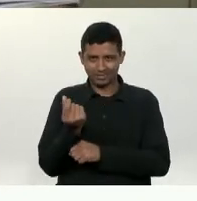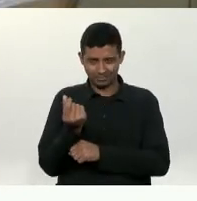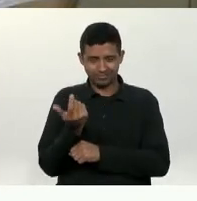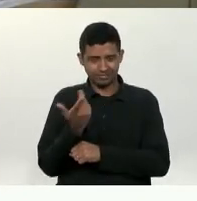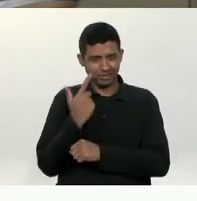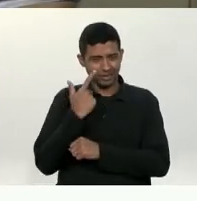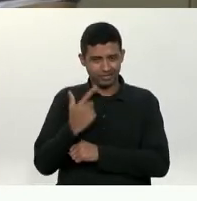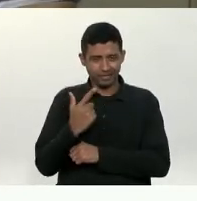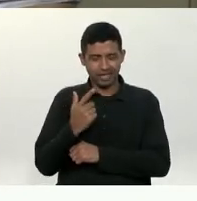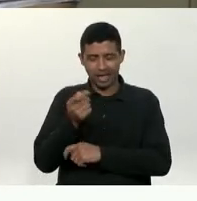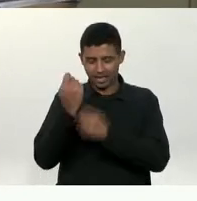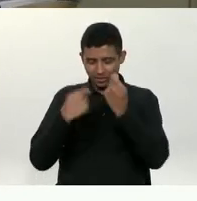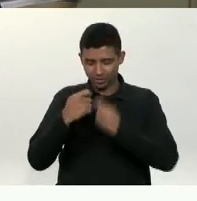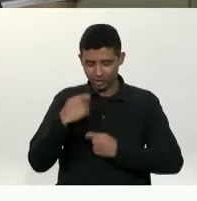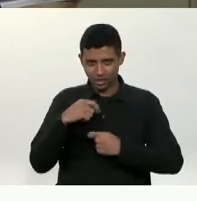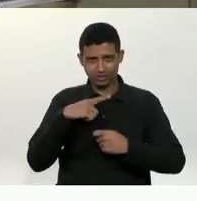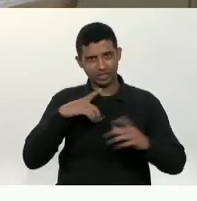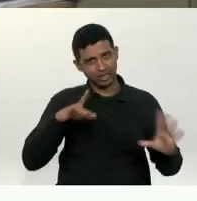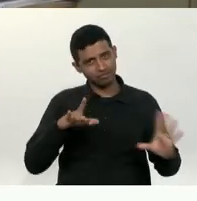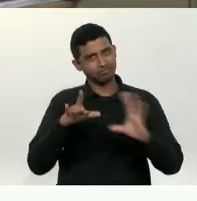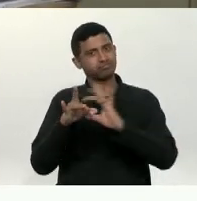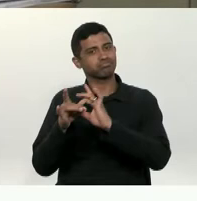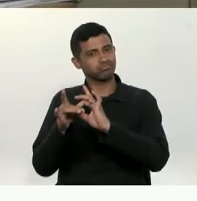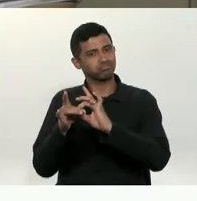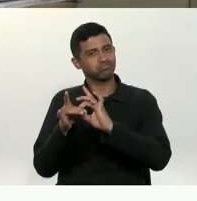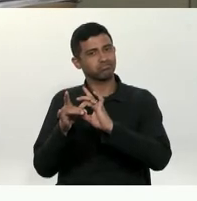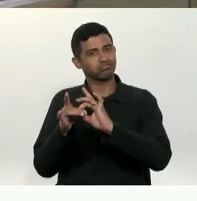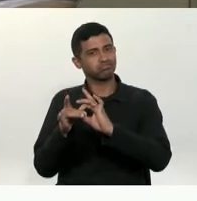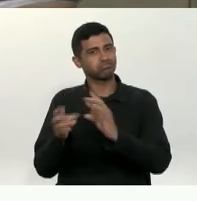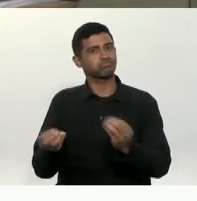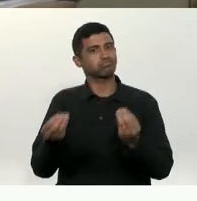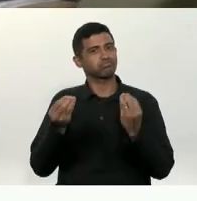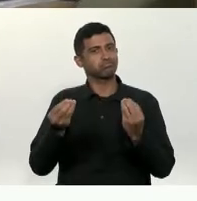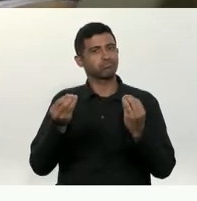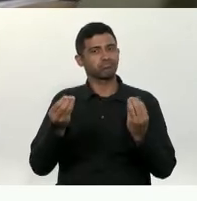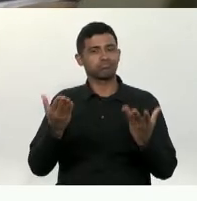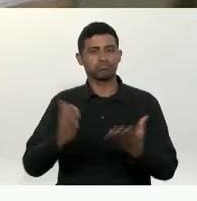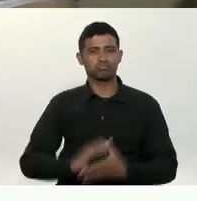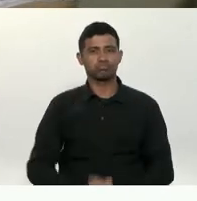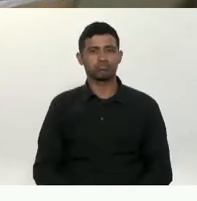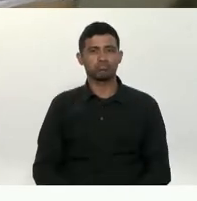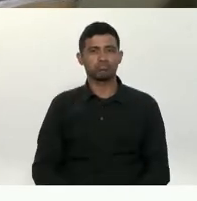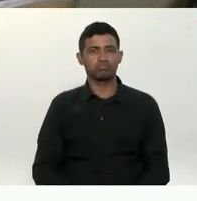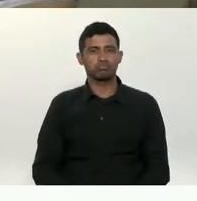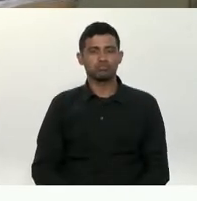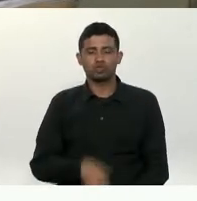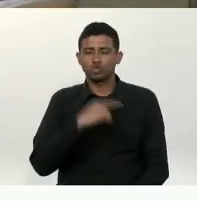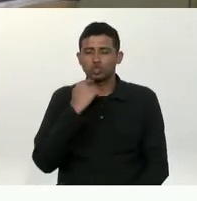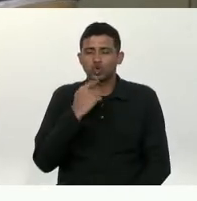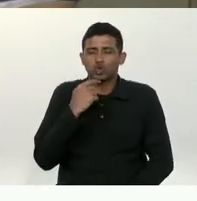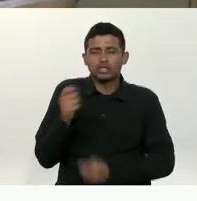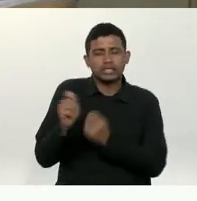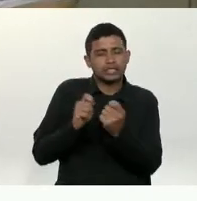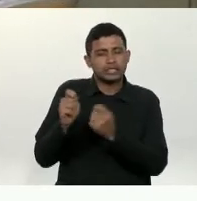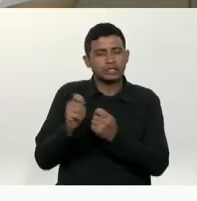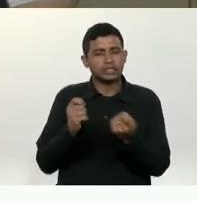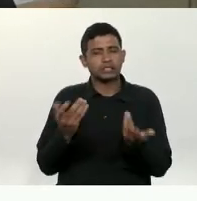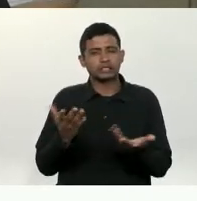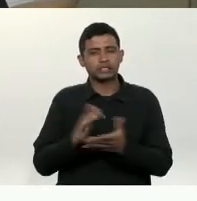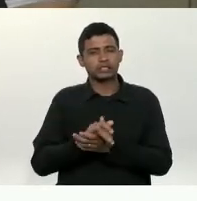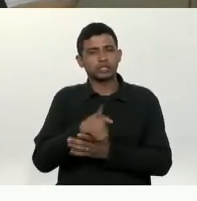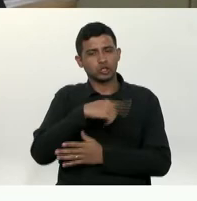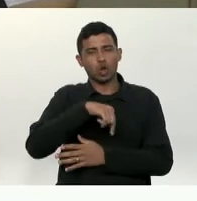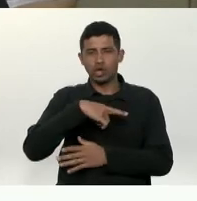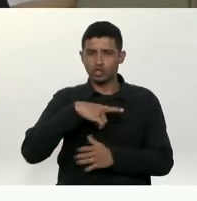é atividade administrativa vinculada. Não há poder de barganha, não há poder de negociação nisso. Na verdade, nós